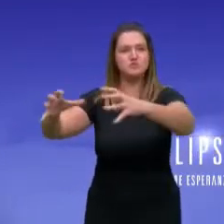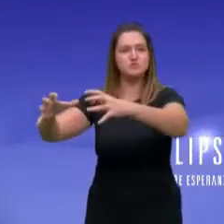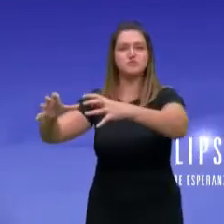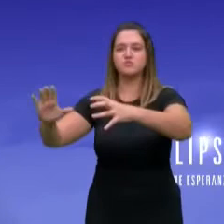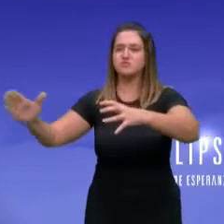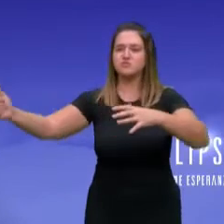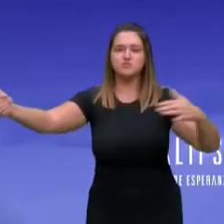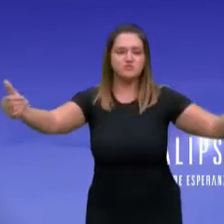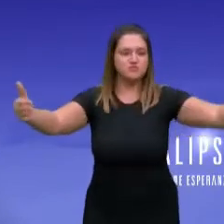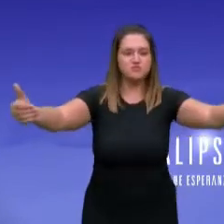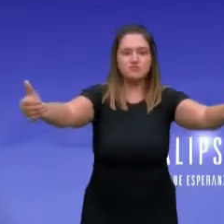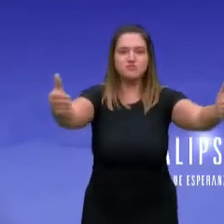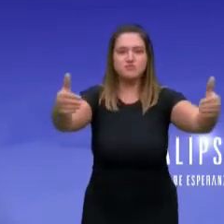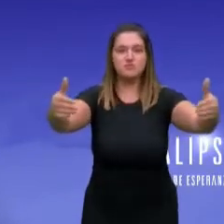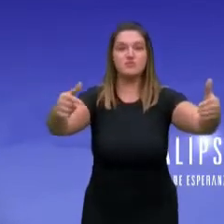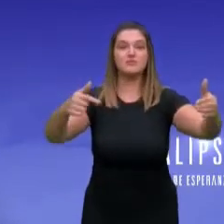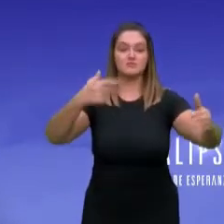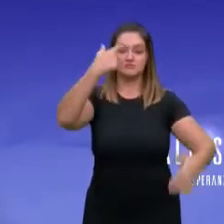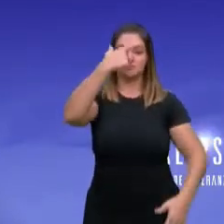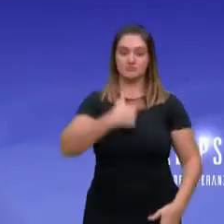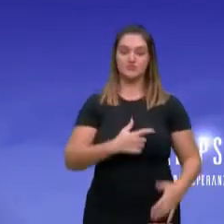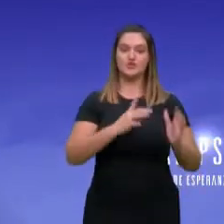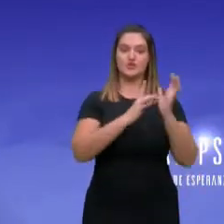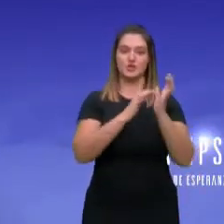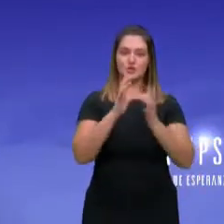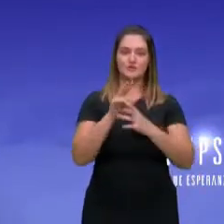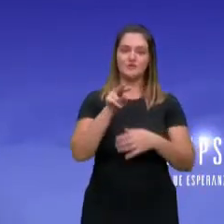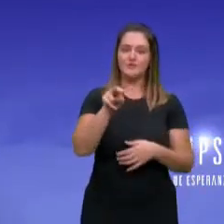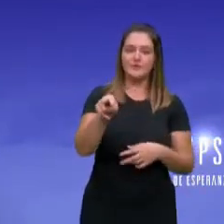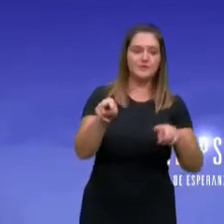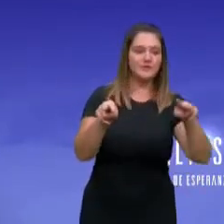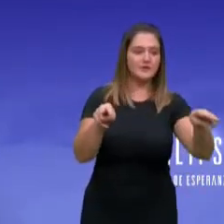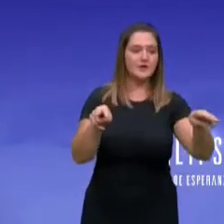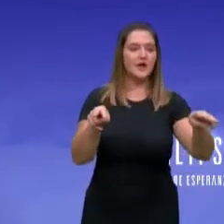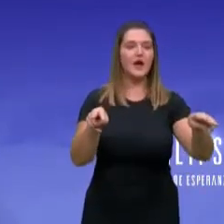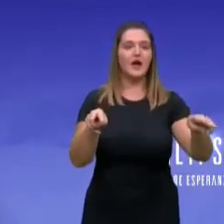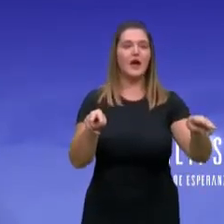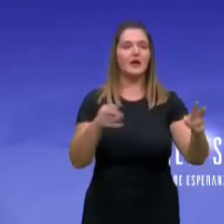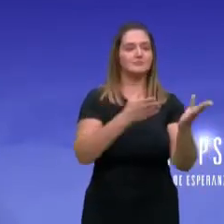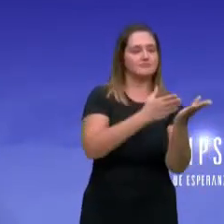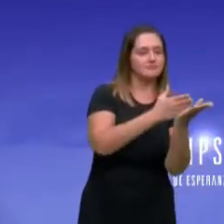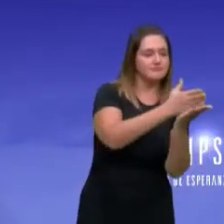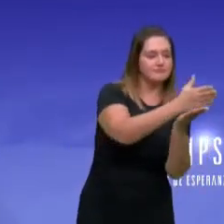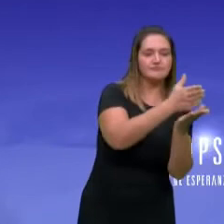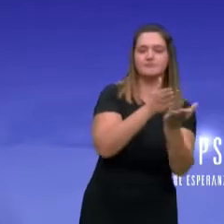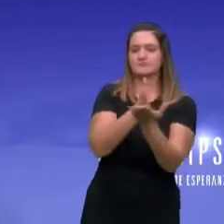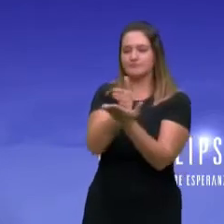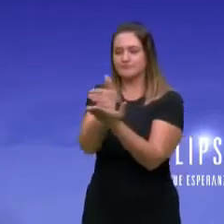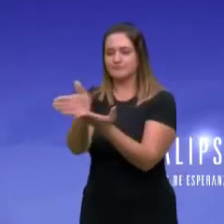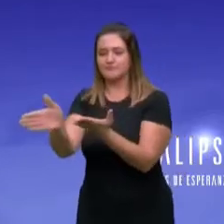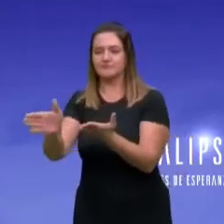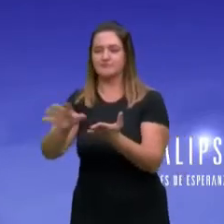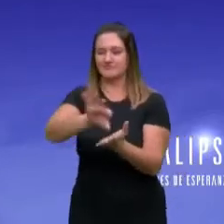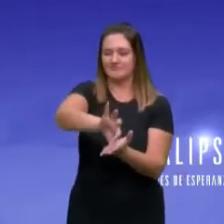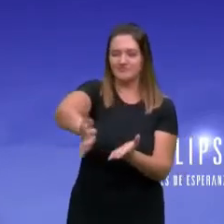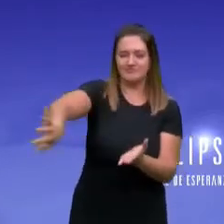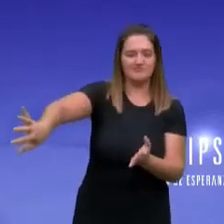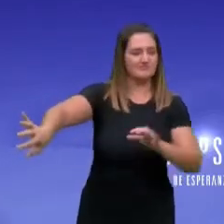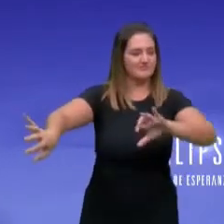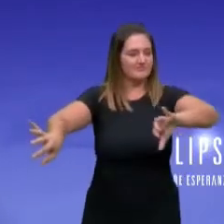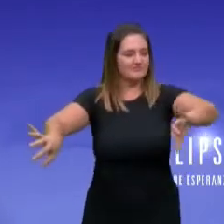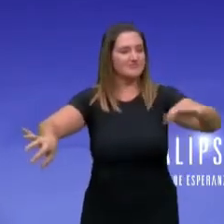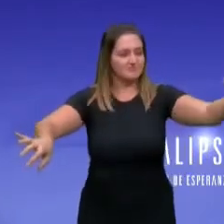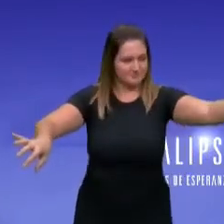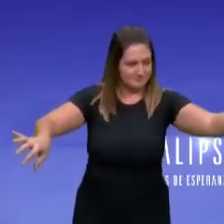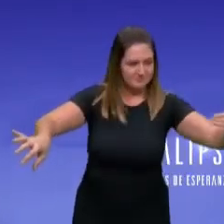E todas as nações serão reunidas em sua presença, e ele separará uns dos outros, como o pastor separa dos cabritos as ovelhas,